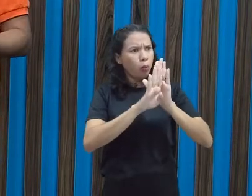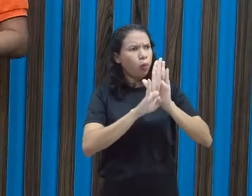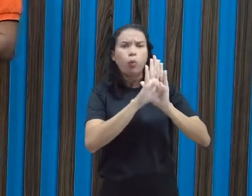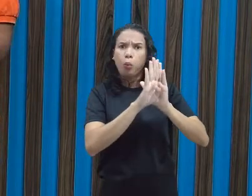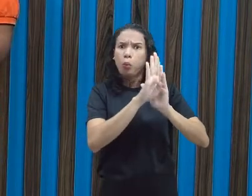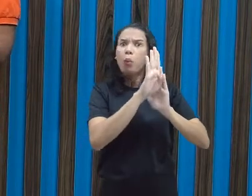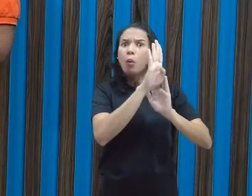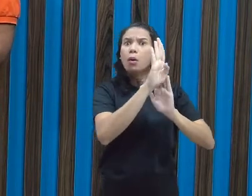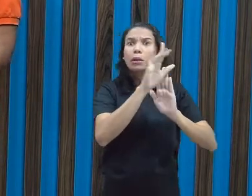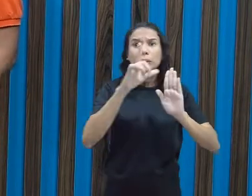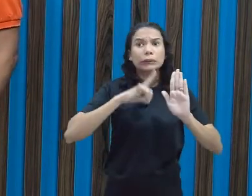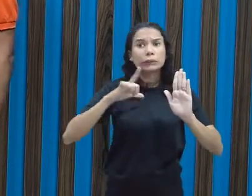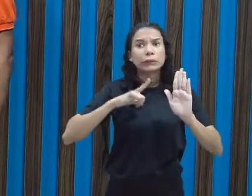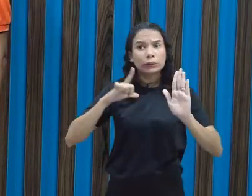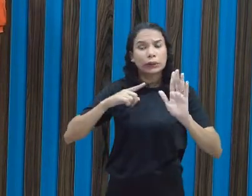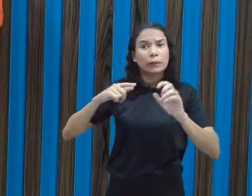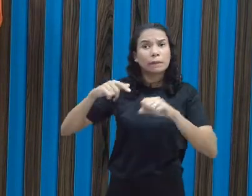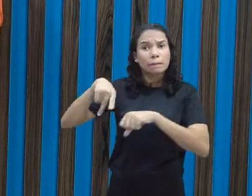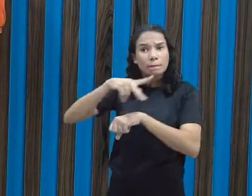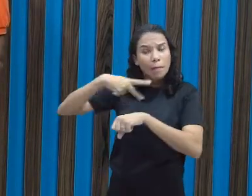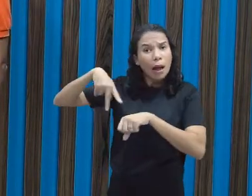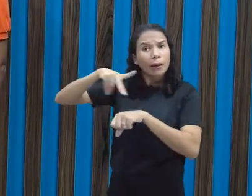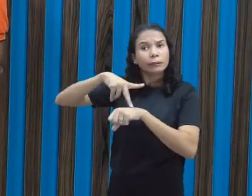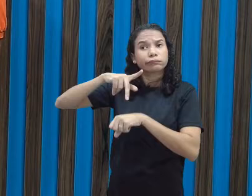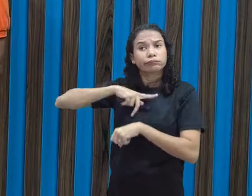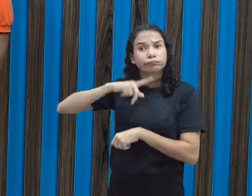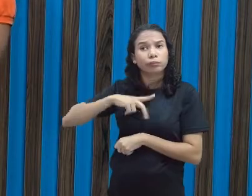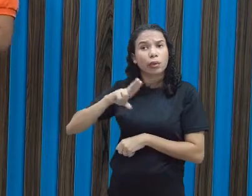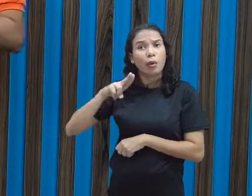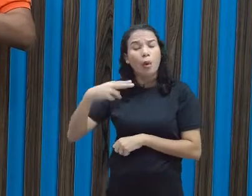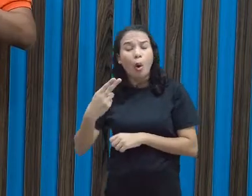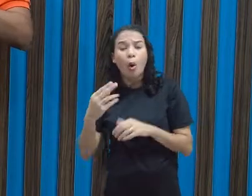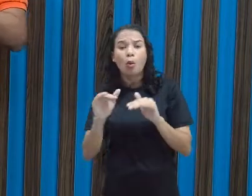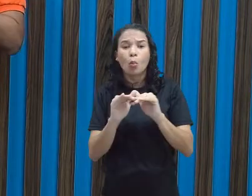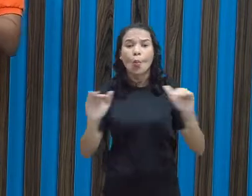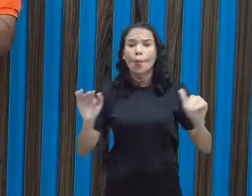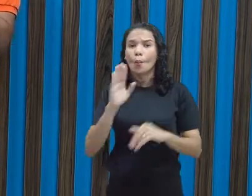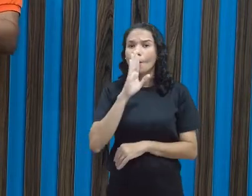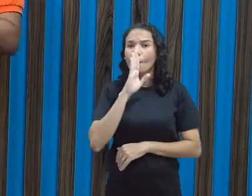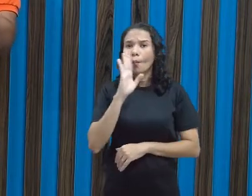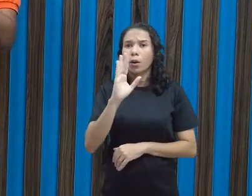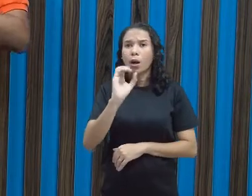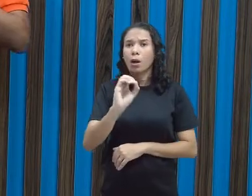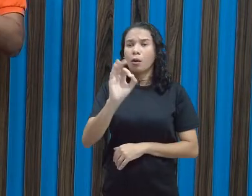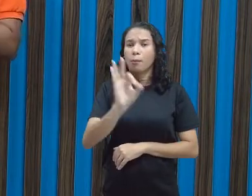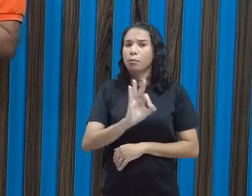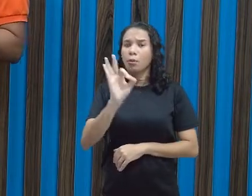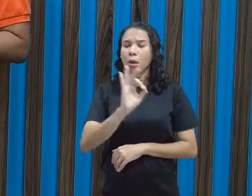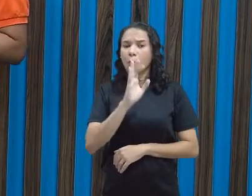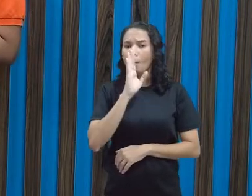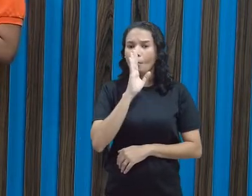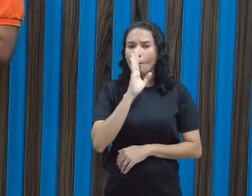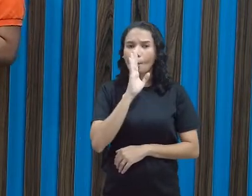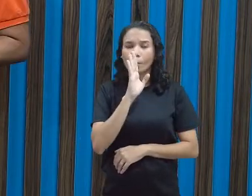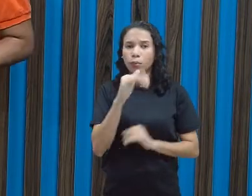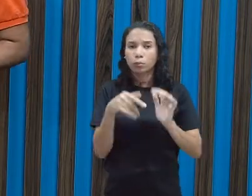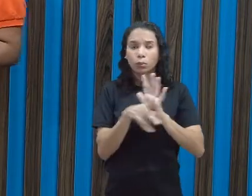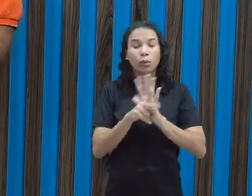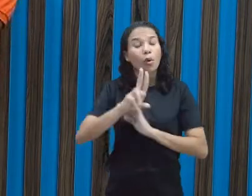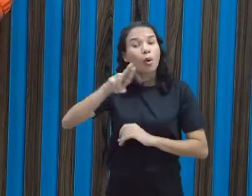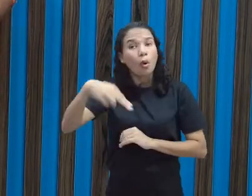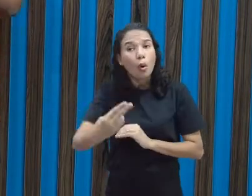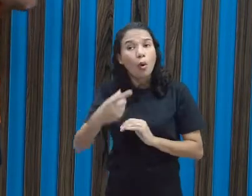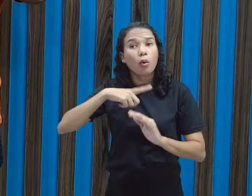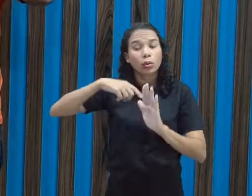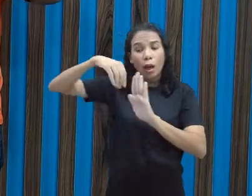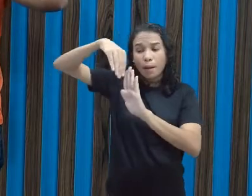aumentando, e a maior parte deles ou está neutra, né? Não cresce nem diminui, se mantém, ou